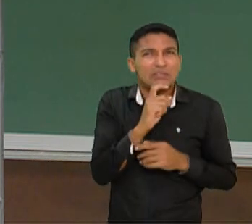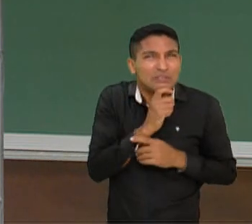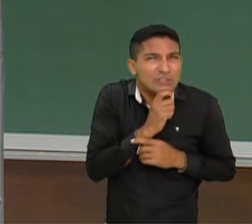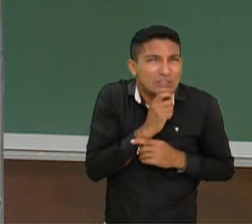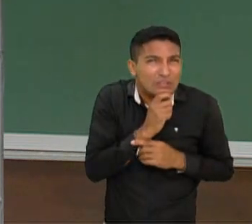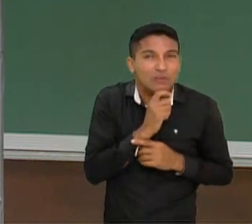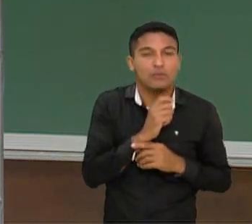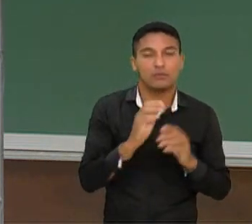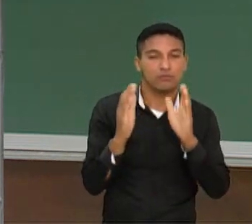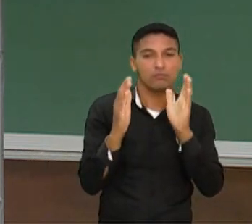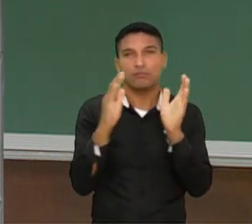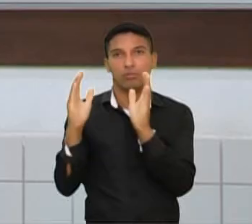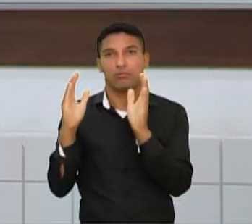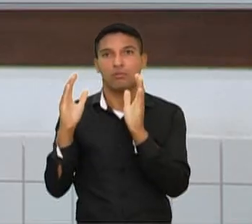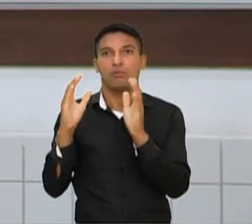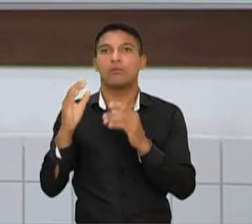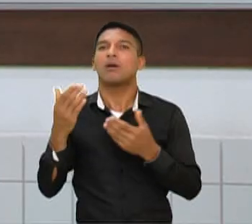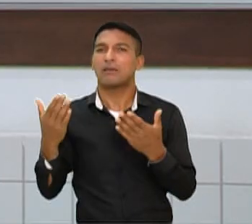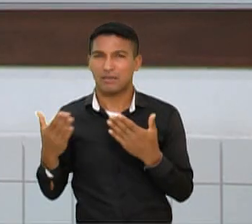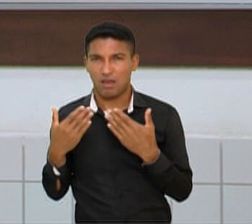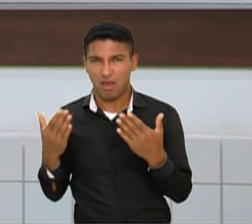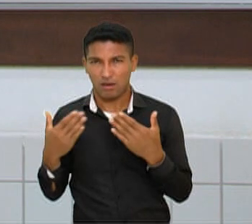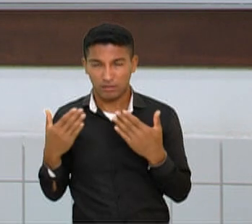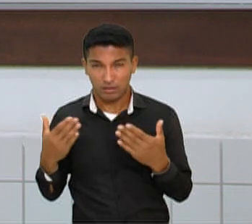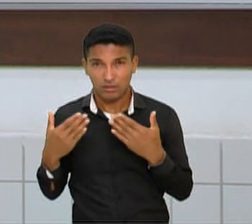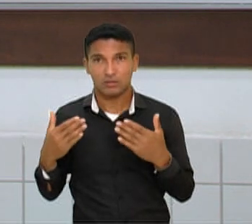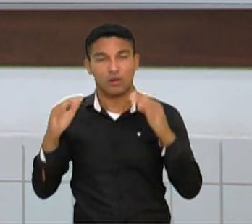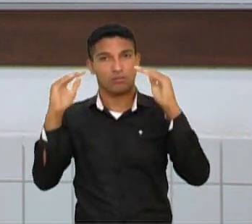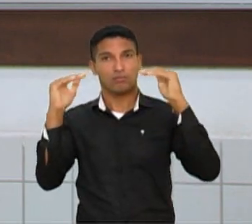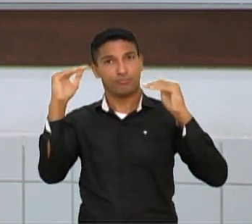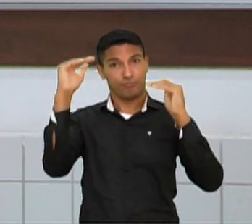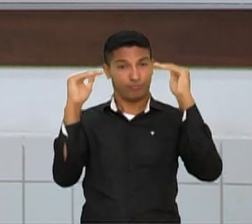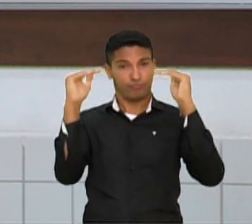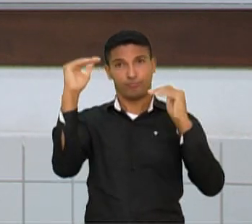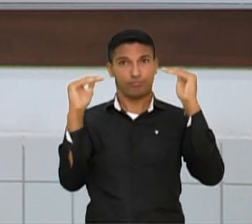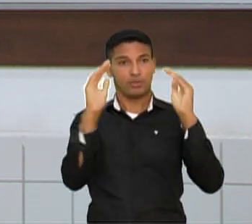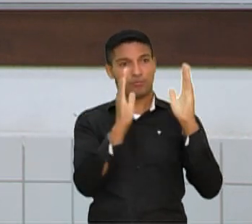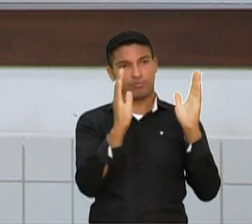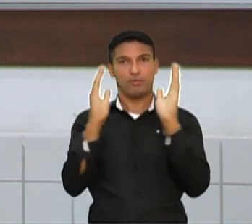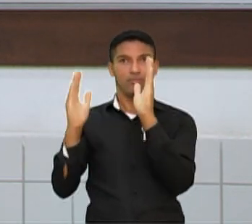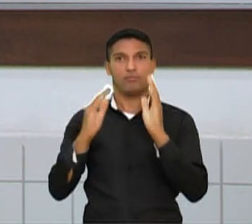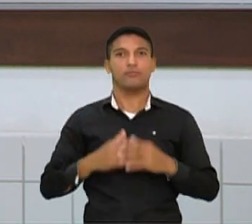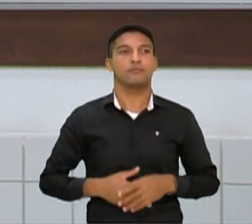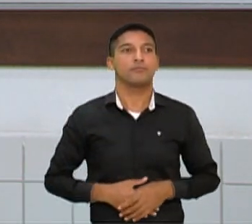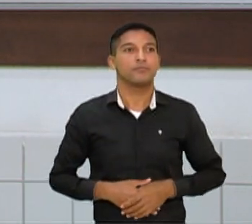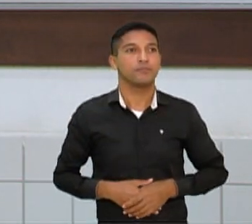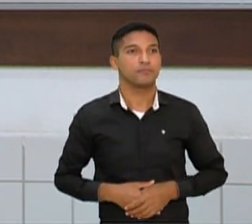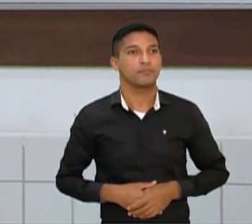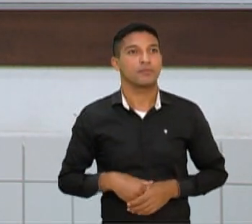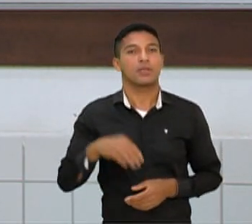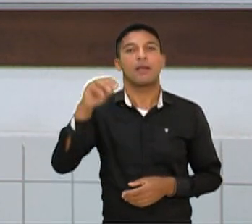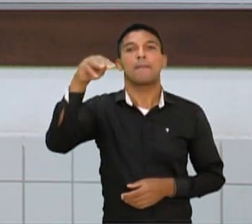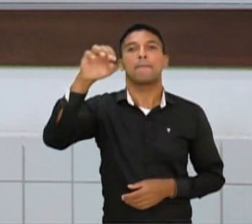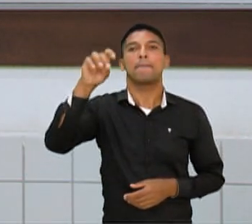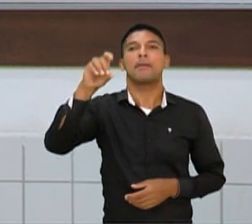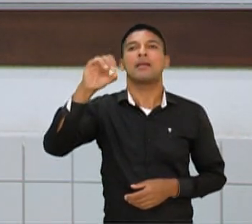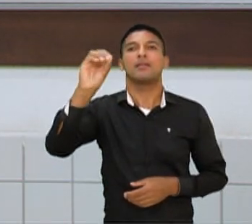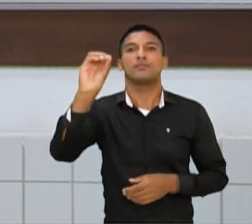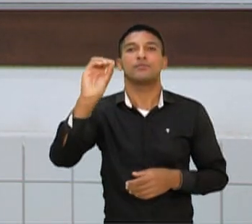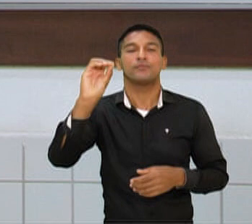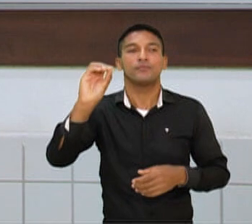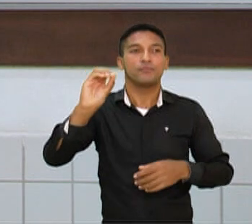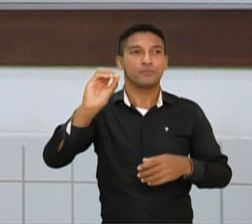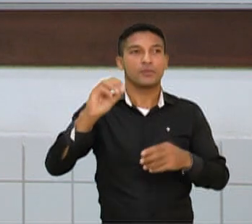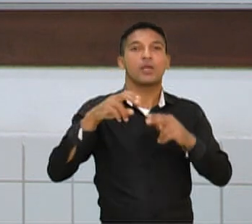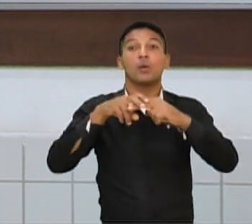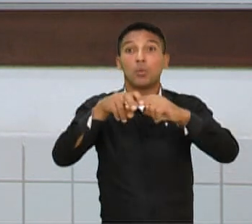mais elevadas. Isso faz com que a gente também entenda por que nós tínhamos uma diversificação tão grande em